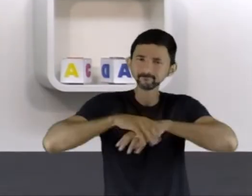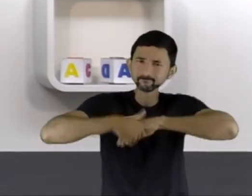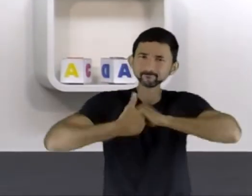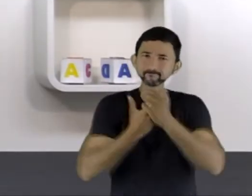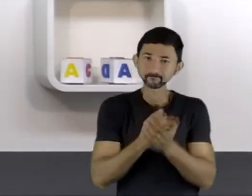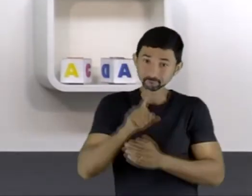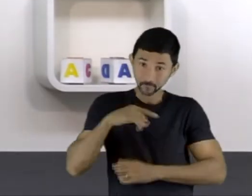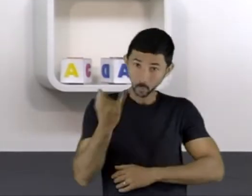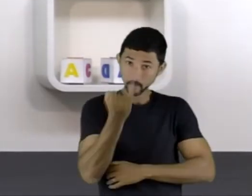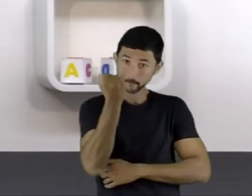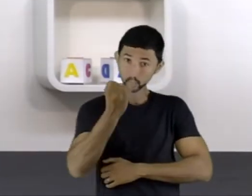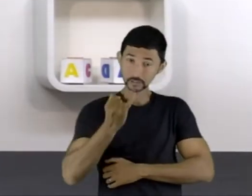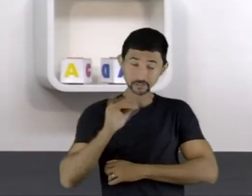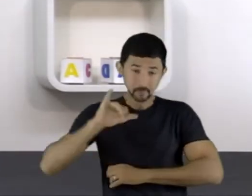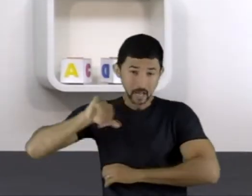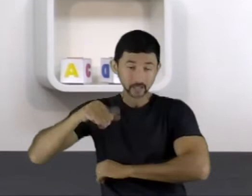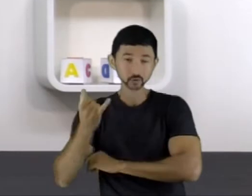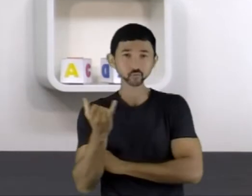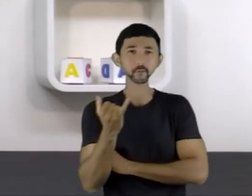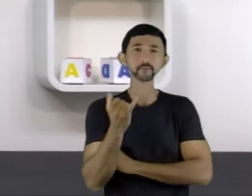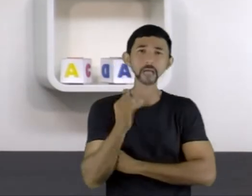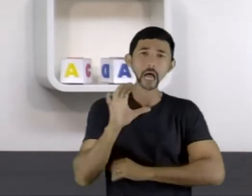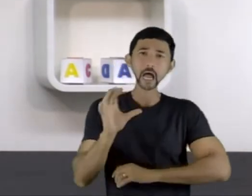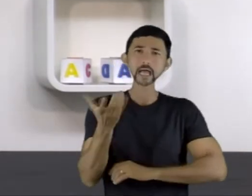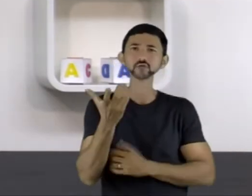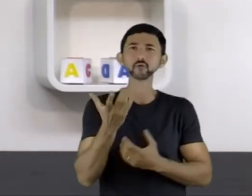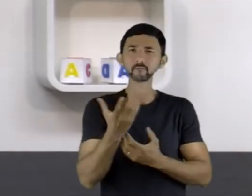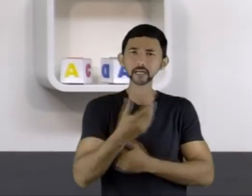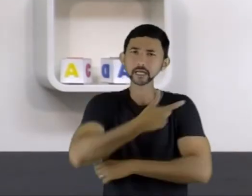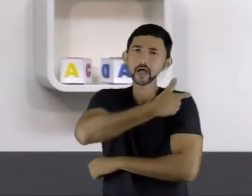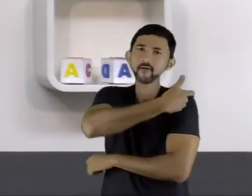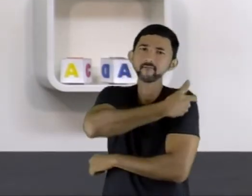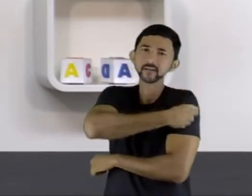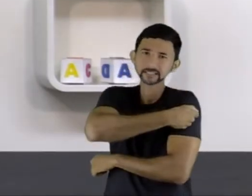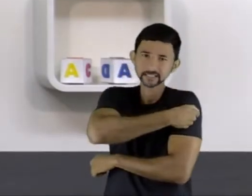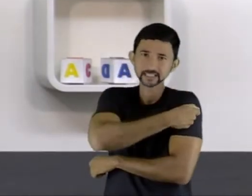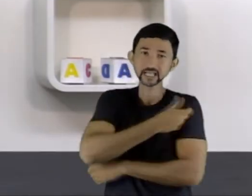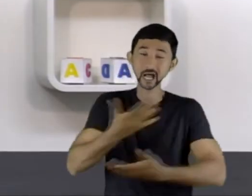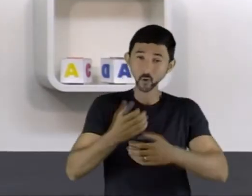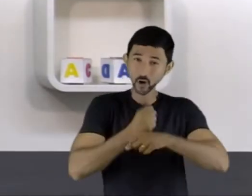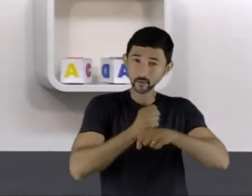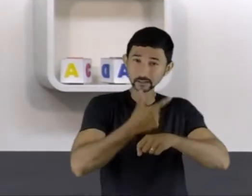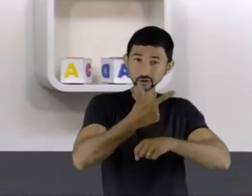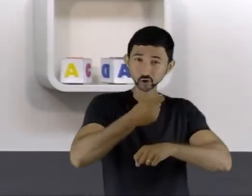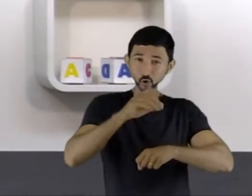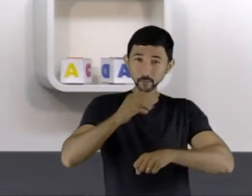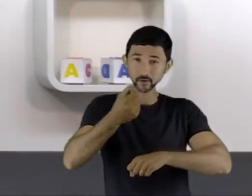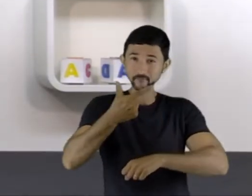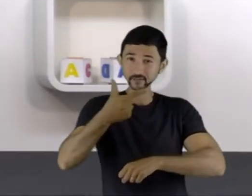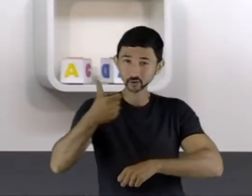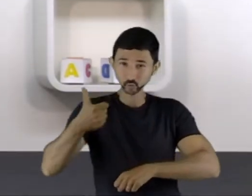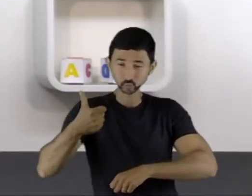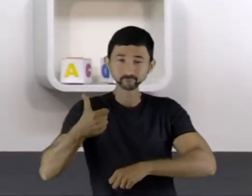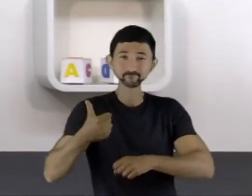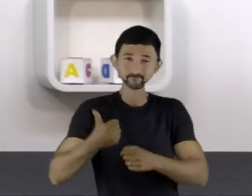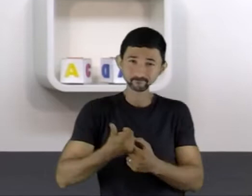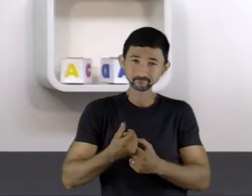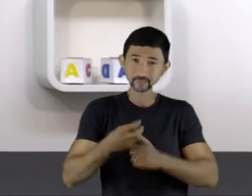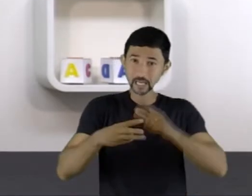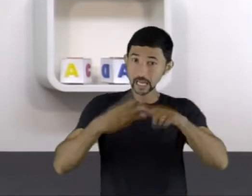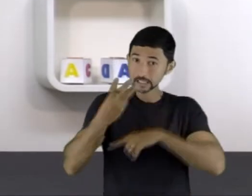venha, né? Que a gente está esperando agora para 2021 vacinas, né? Tem 3 grandes vacinas aí